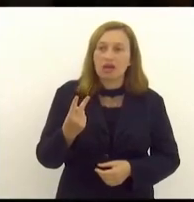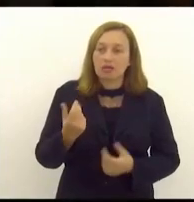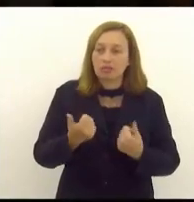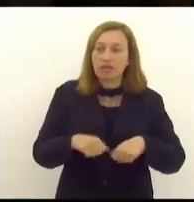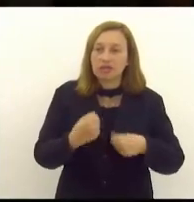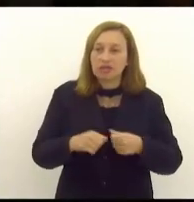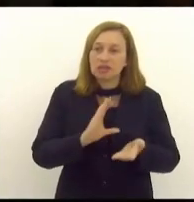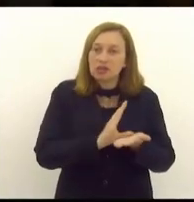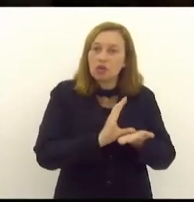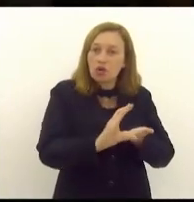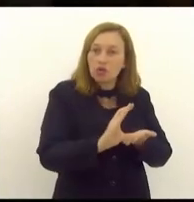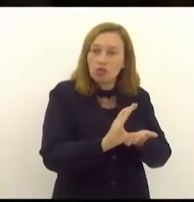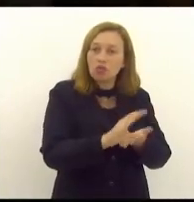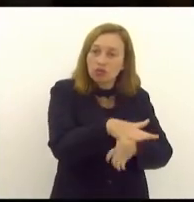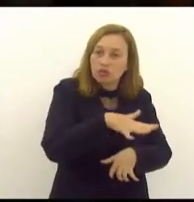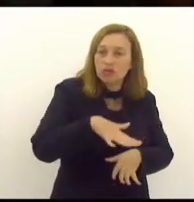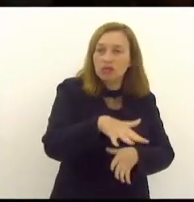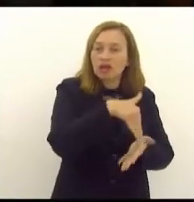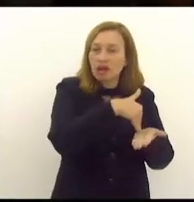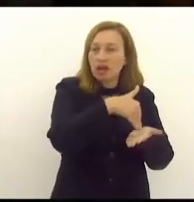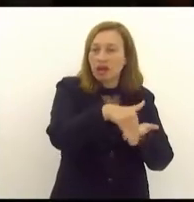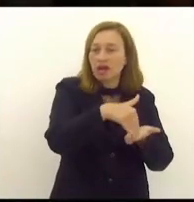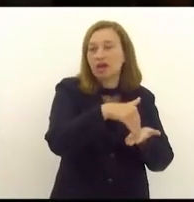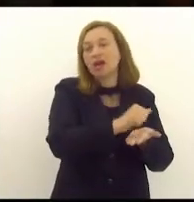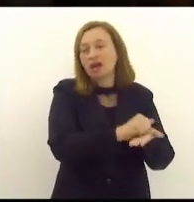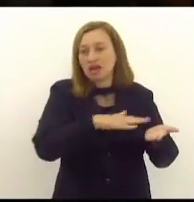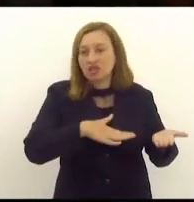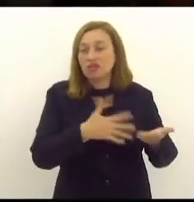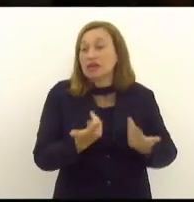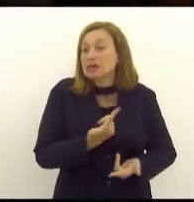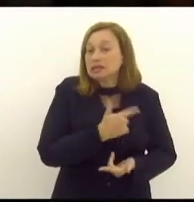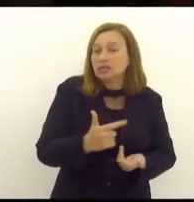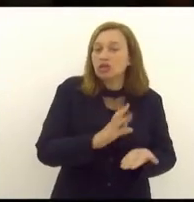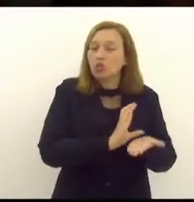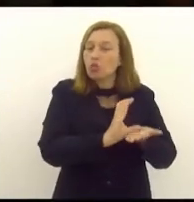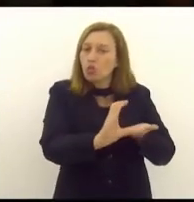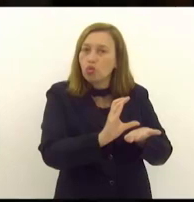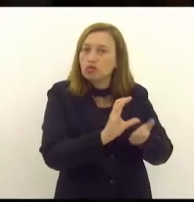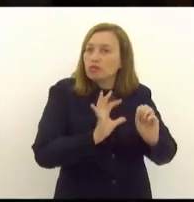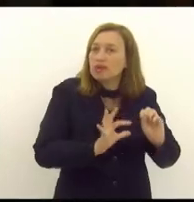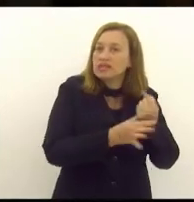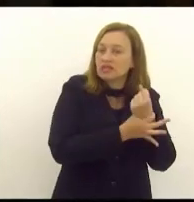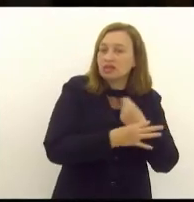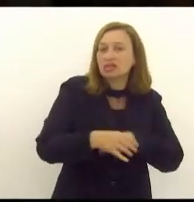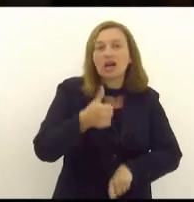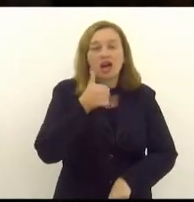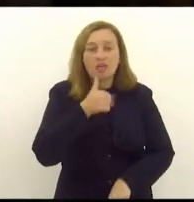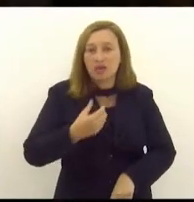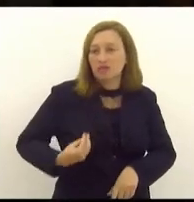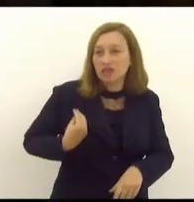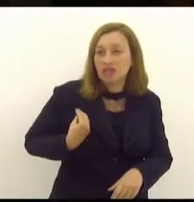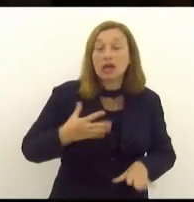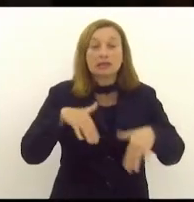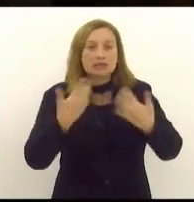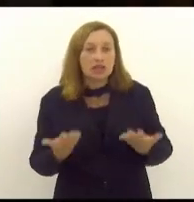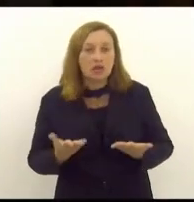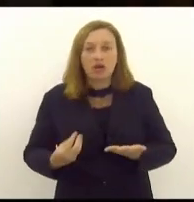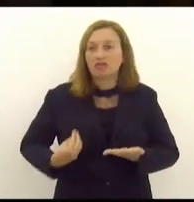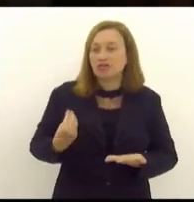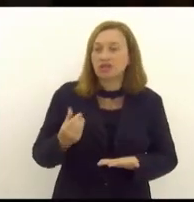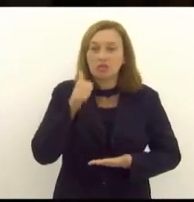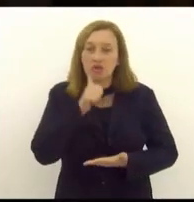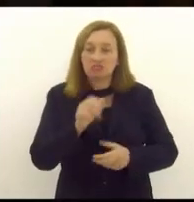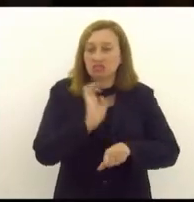empenhado naquela determinada atividade se não tem recursos para segurar a vida das mulheres então a vida das mulheres